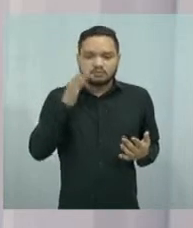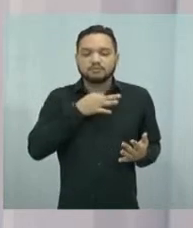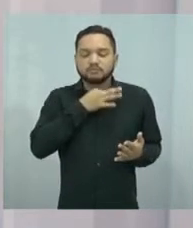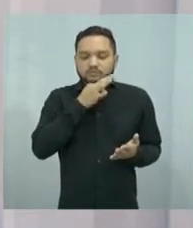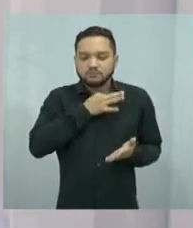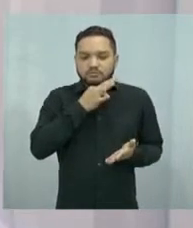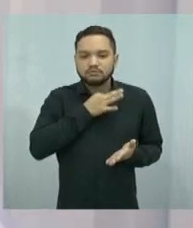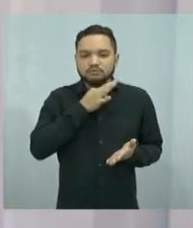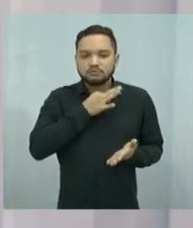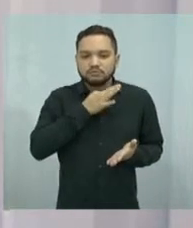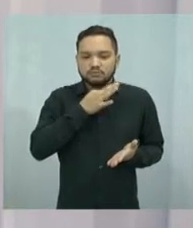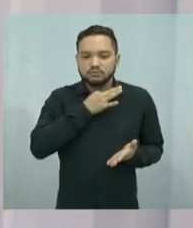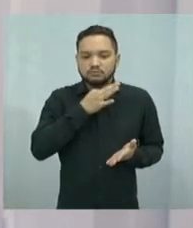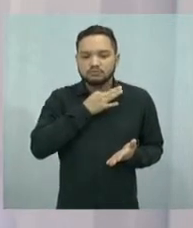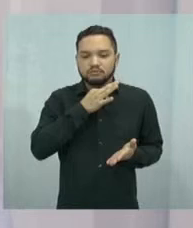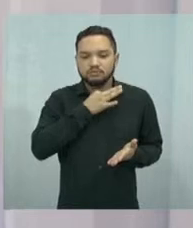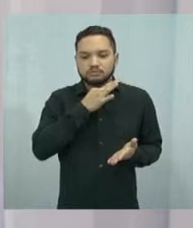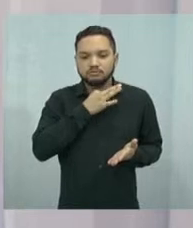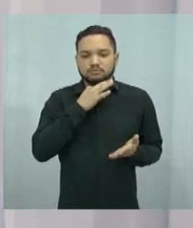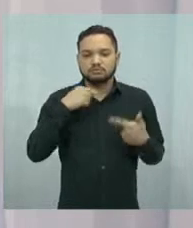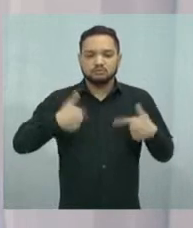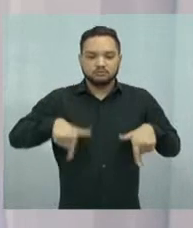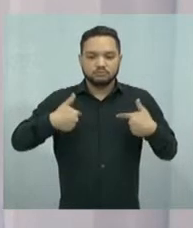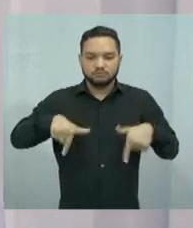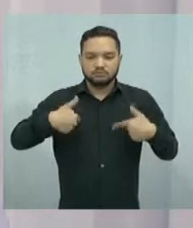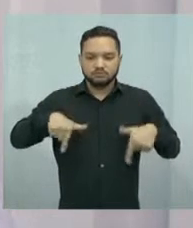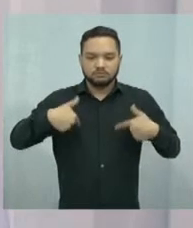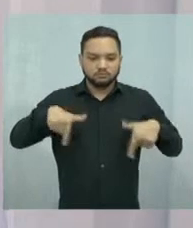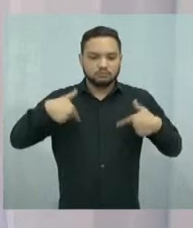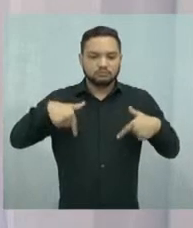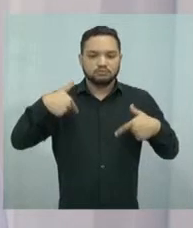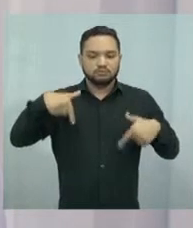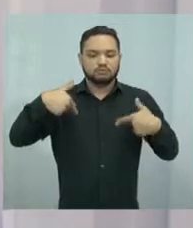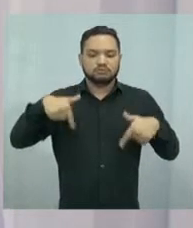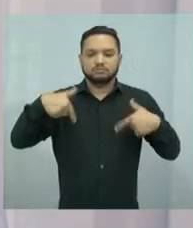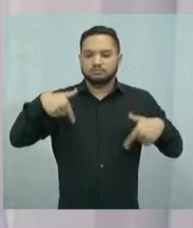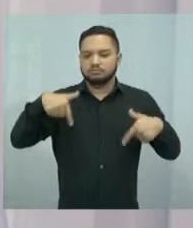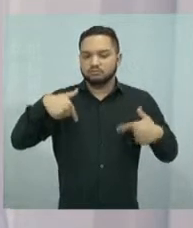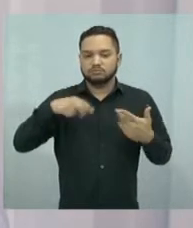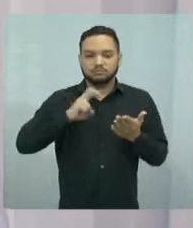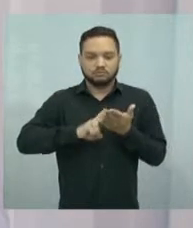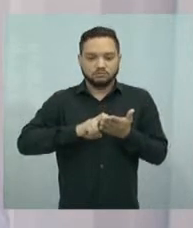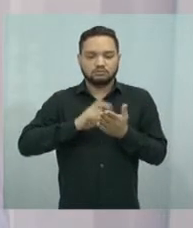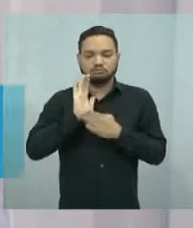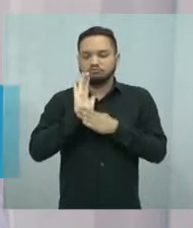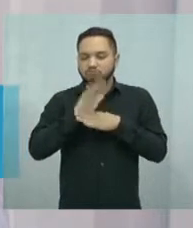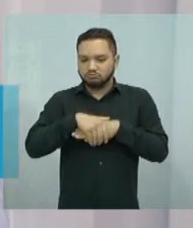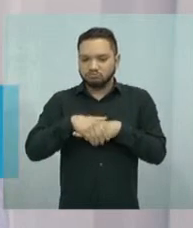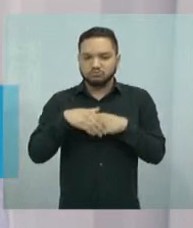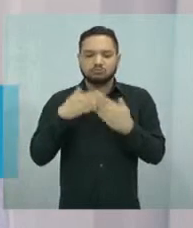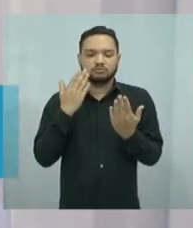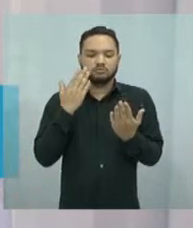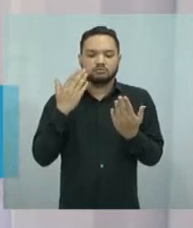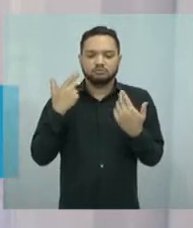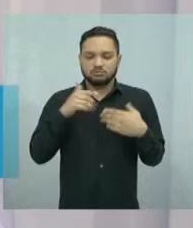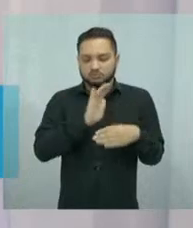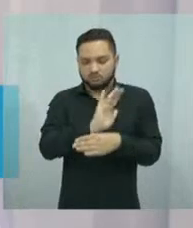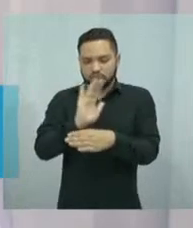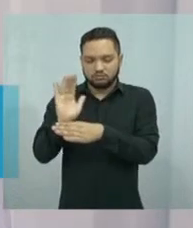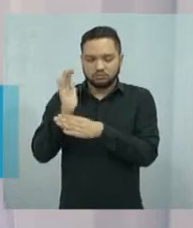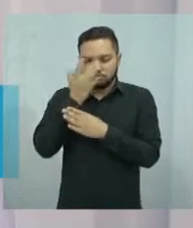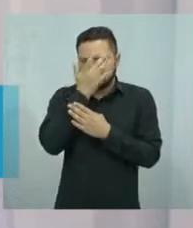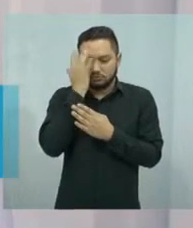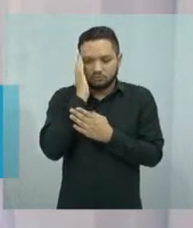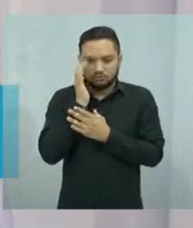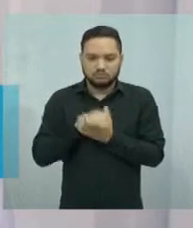estão em todo o globo trabalhando dia e noite para levar ajuda humanitária a essas pessoas. E mais ou menos em